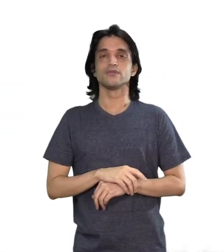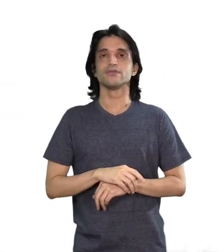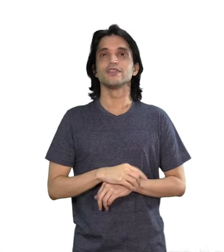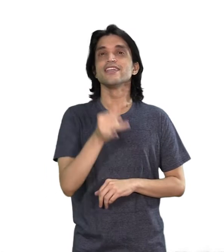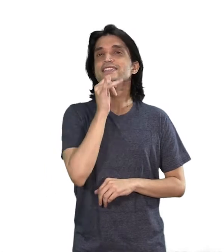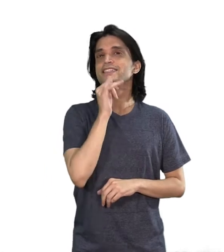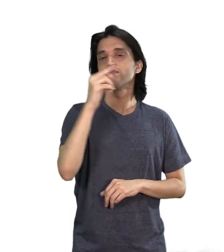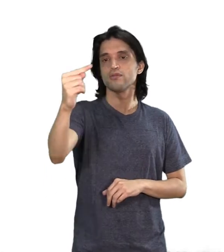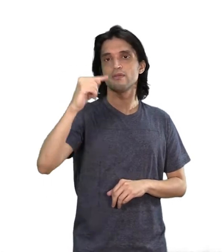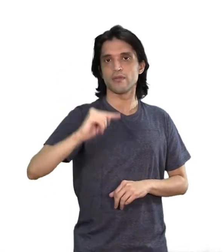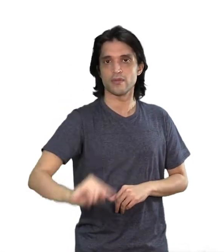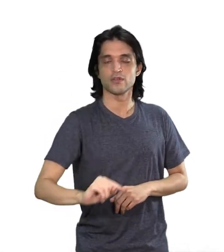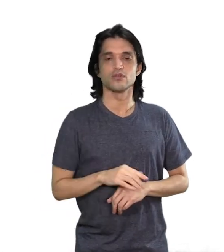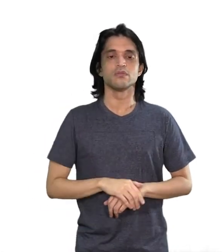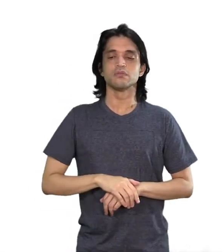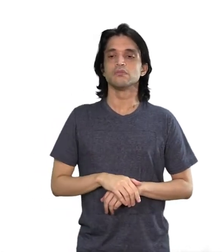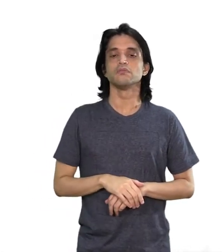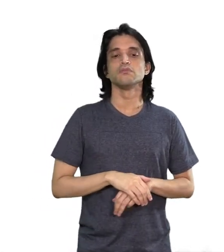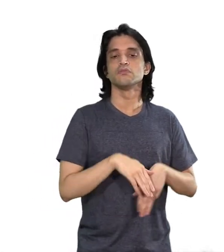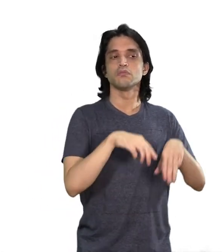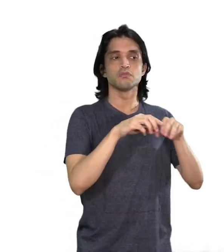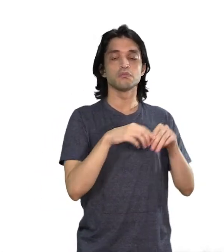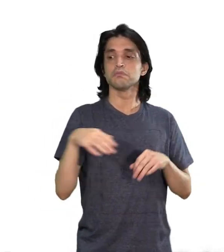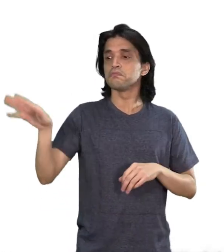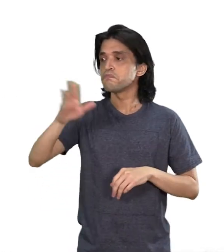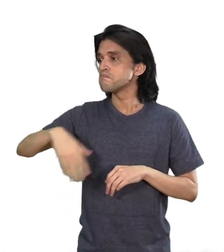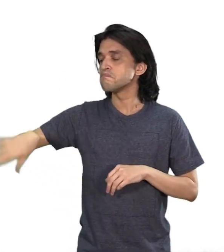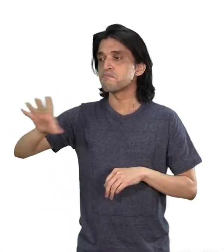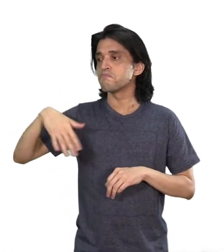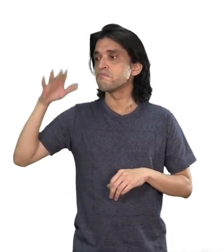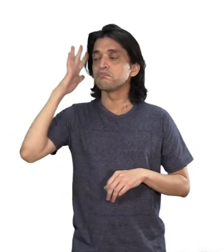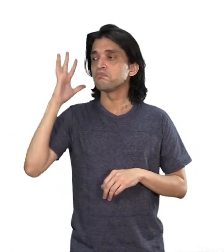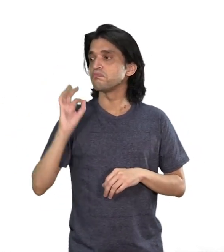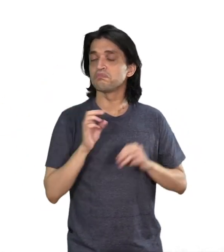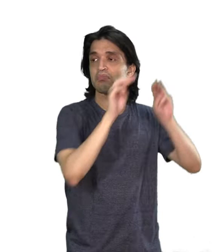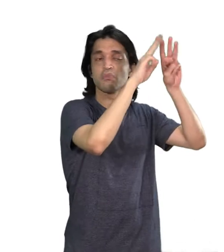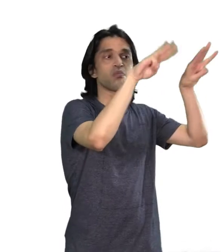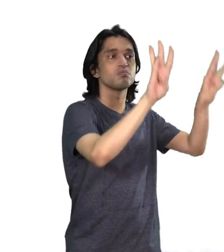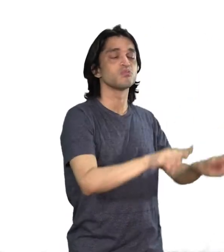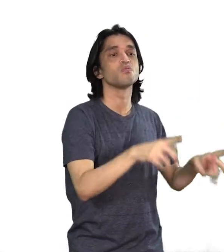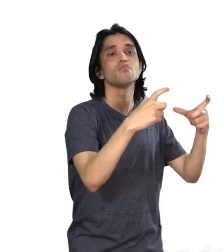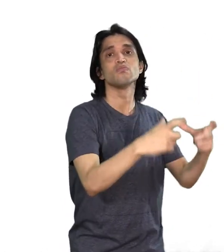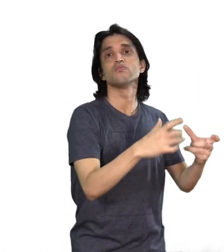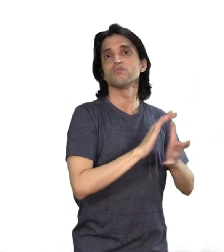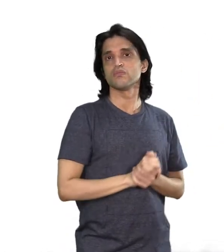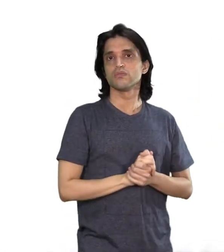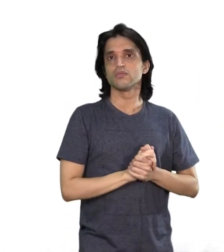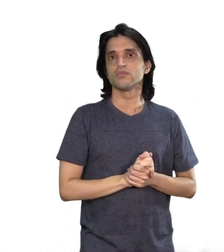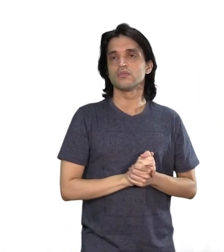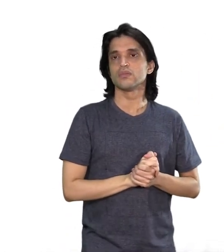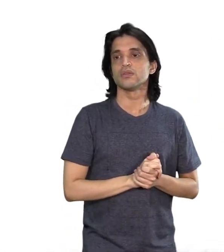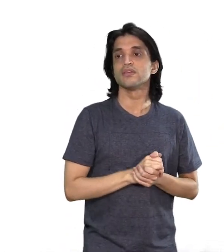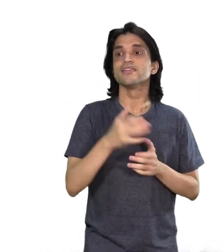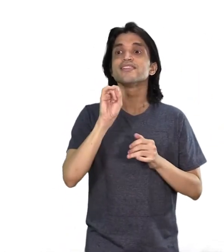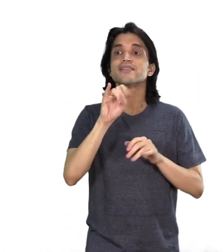ninguém sabe onde fica o museu. Quando separamos as orações, temos ninguém sabe e